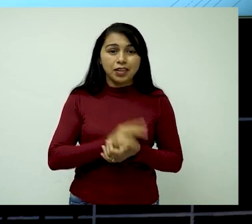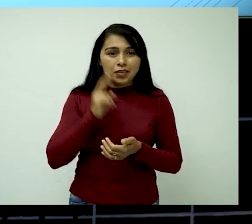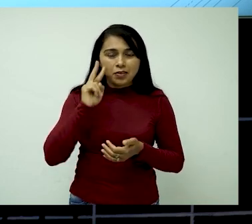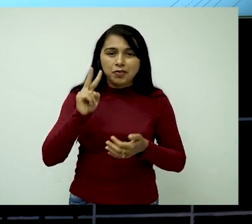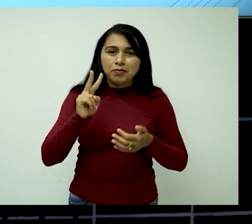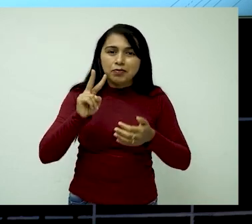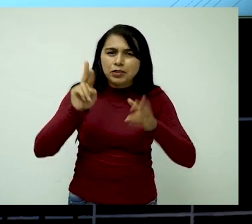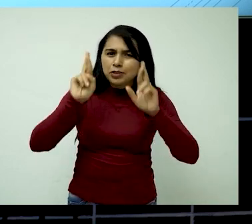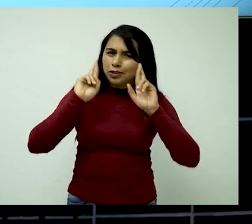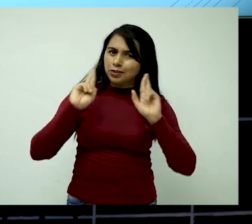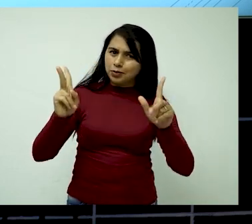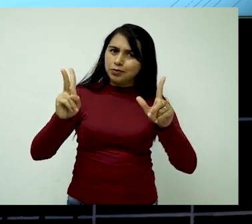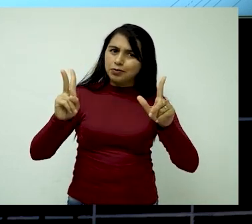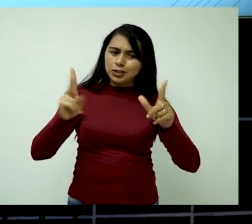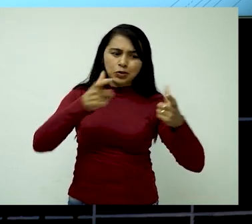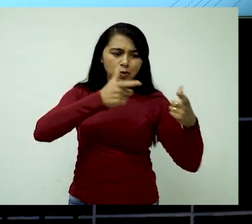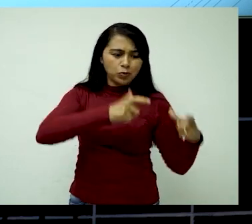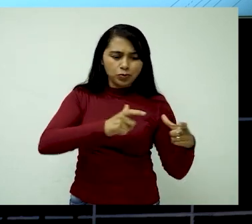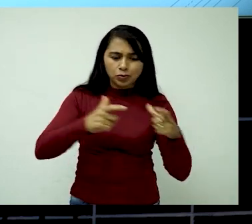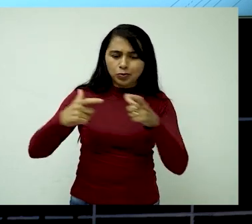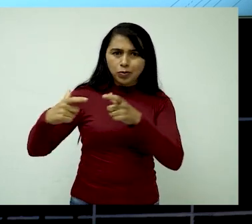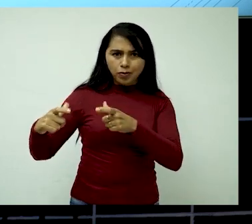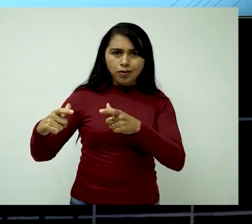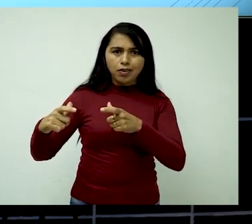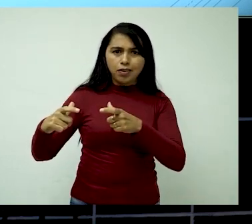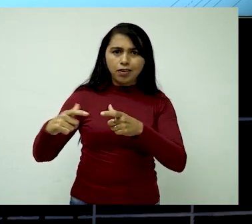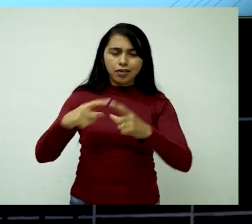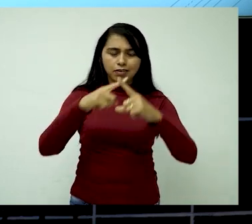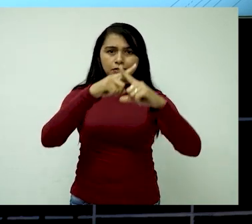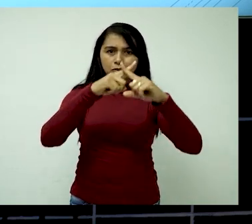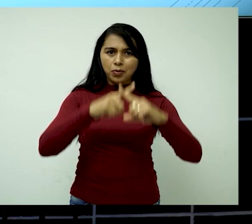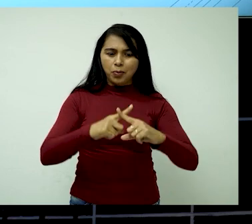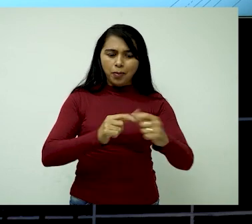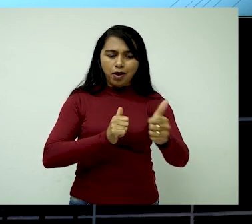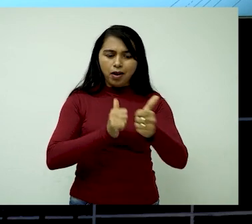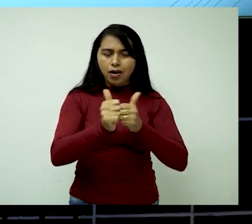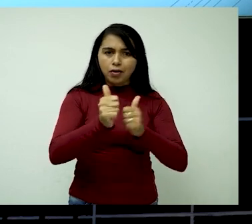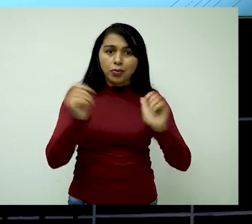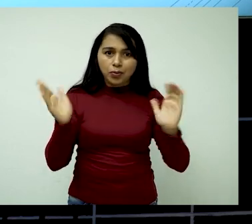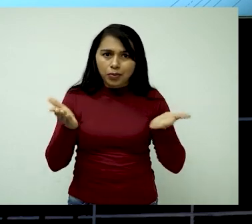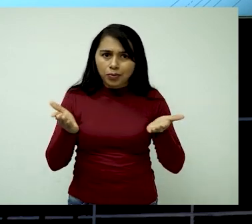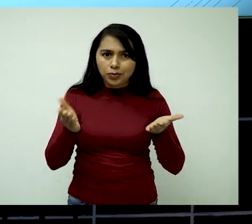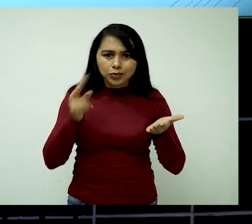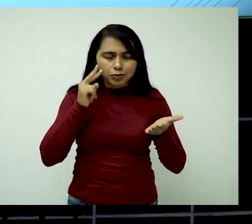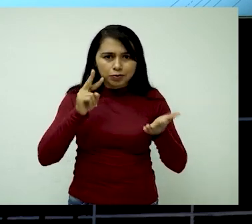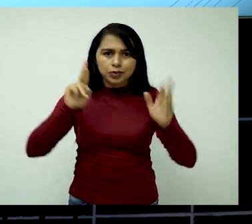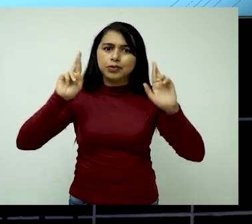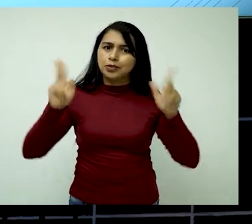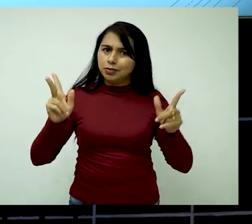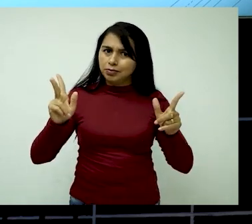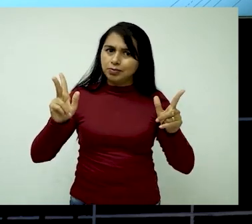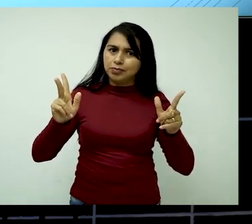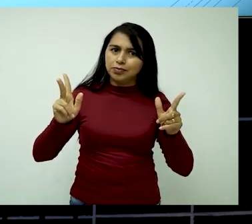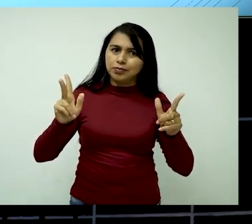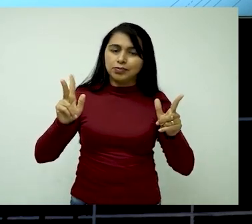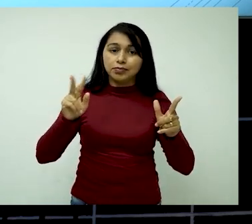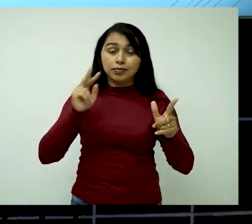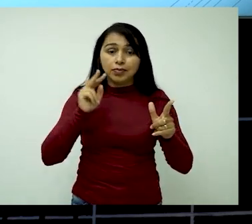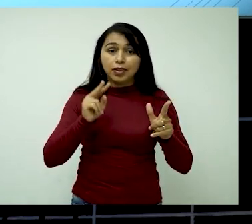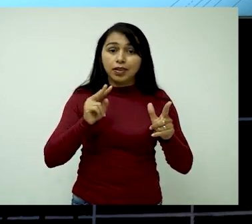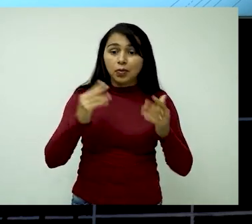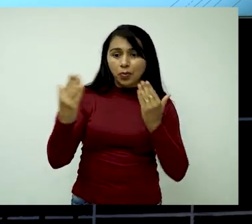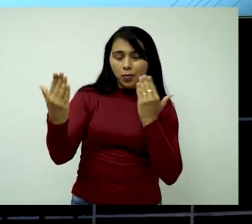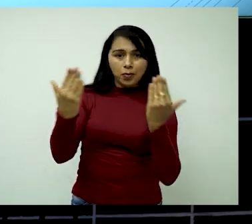está diferente, tá? Os implementos da modalidade de atletismo. Olha só como a